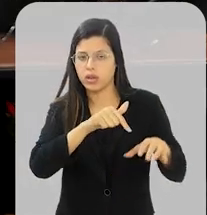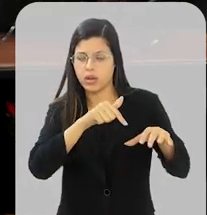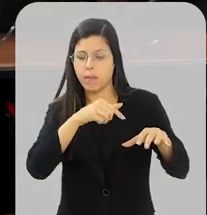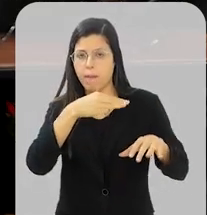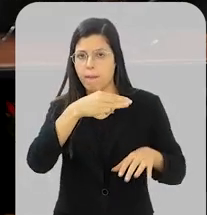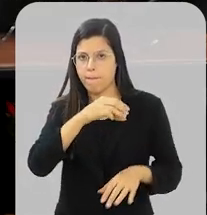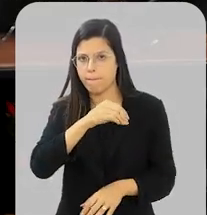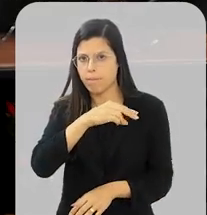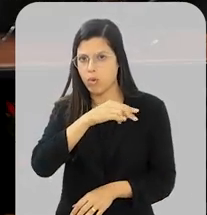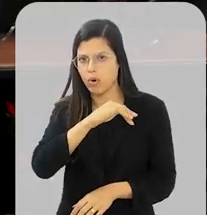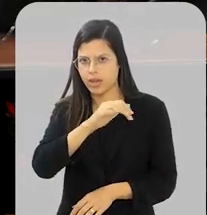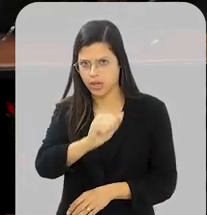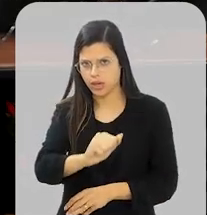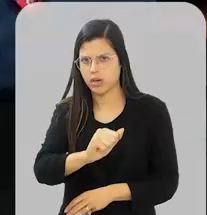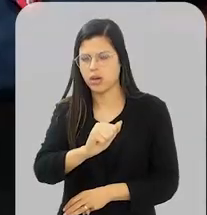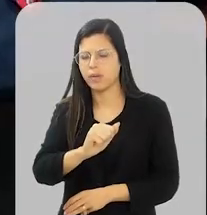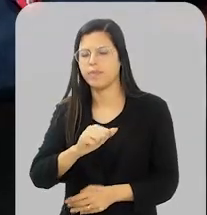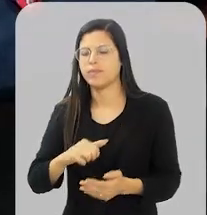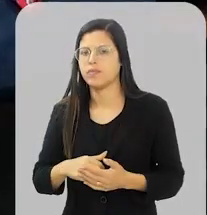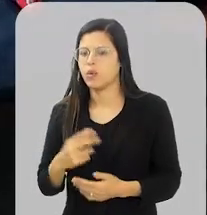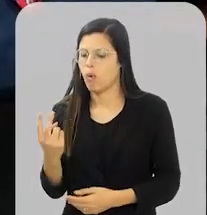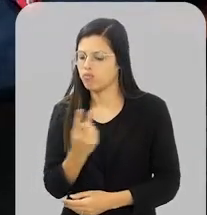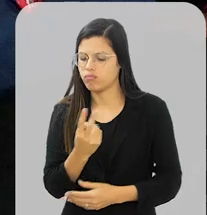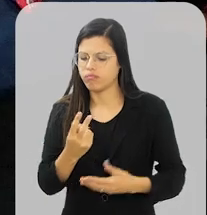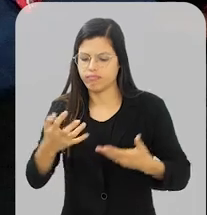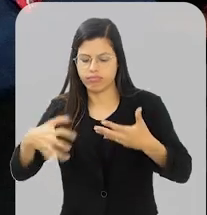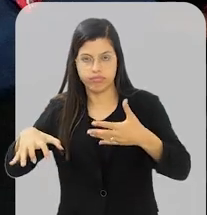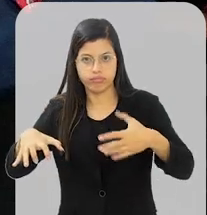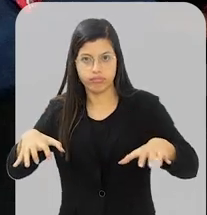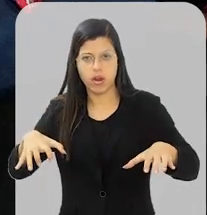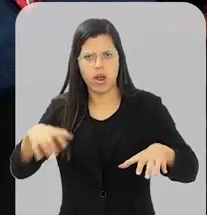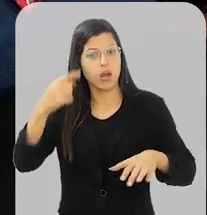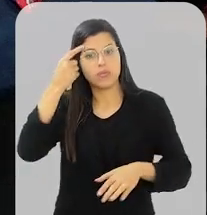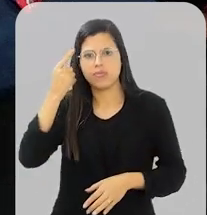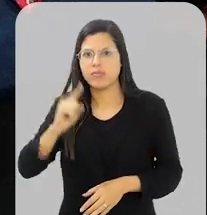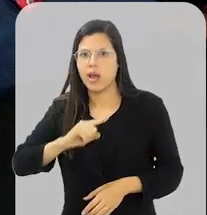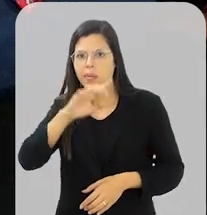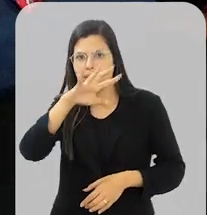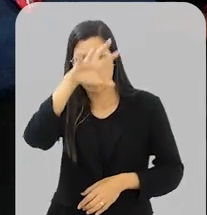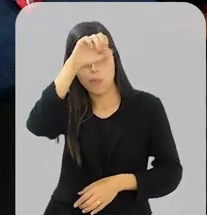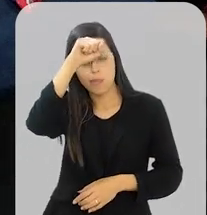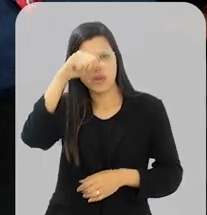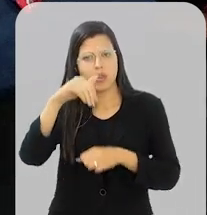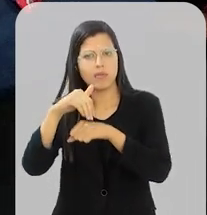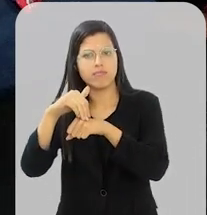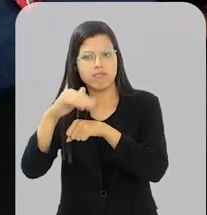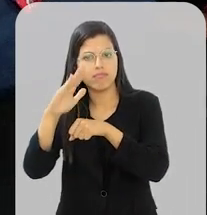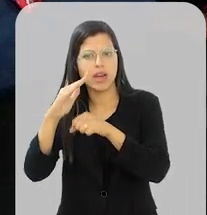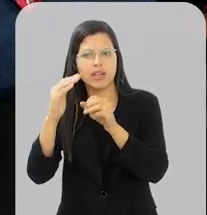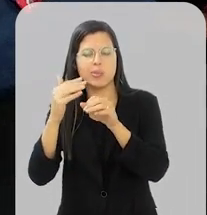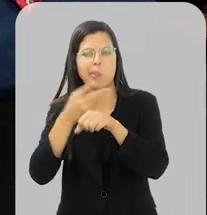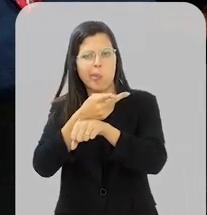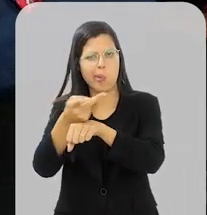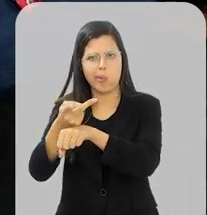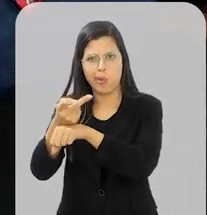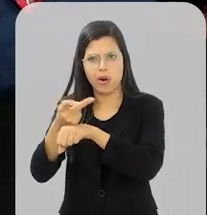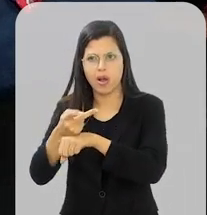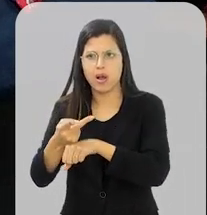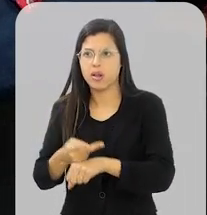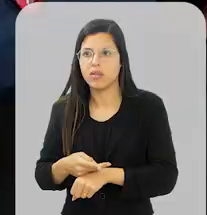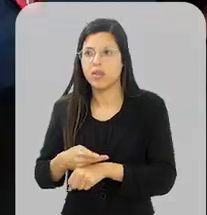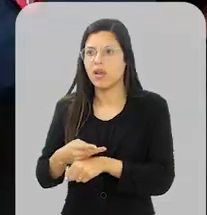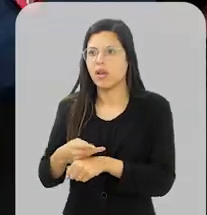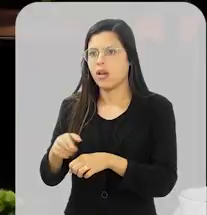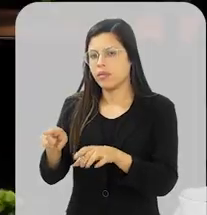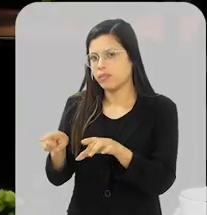Então Isso. são dois momentos. Mas não sabia que a Umbanda era mais procurada. É a Você me mais surpreendeu procurada, com isso. Umbanda. E